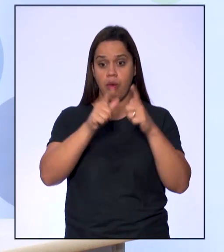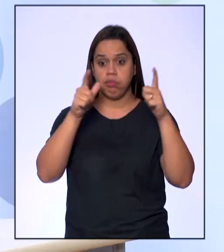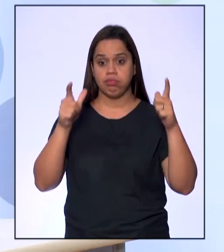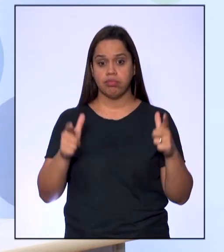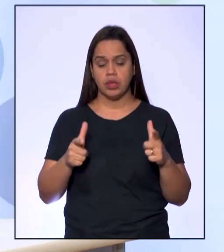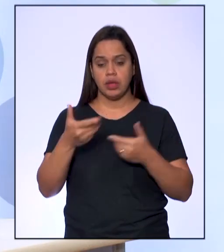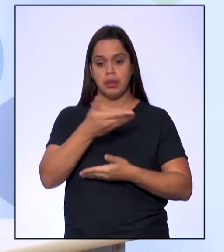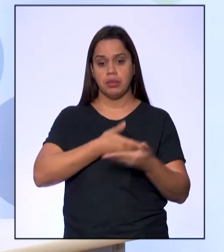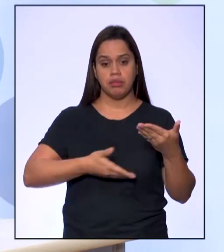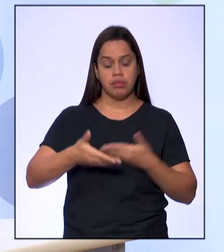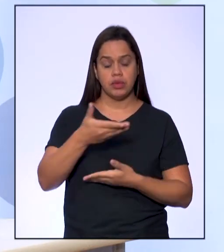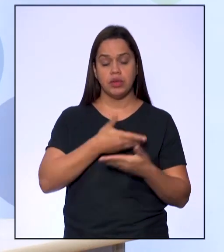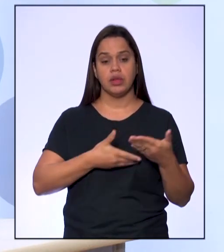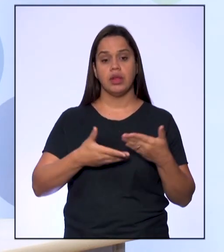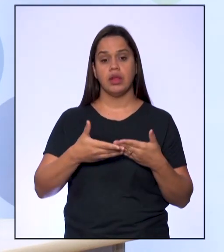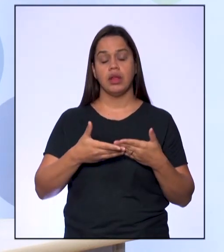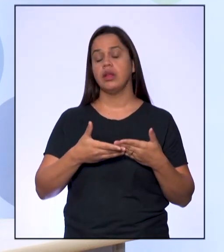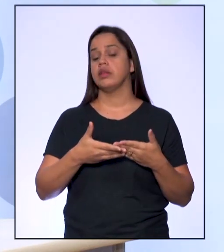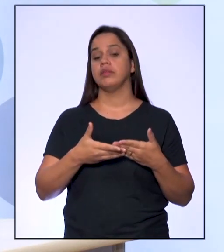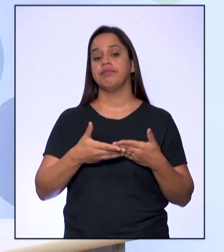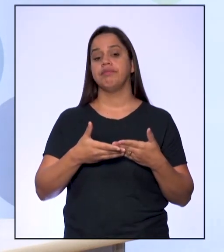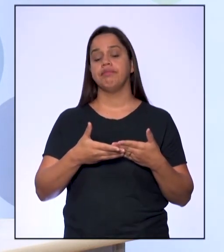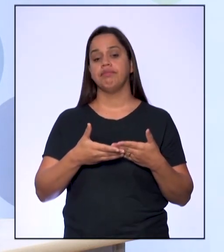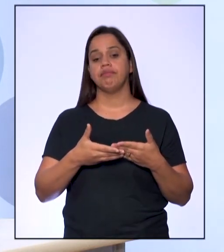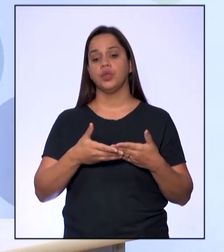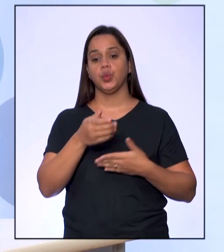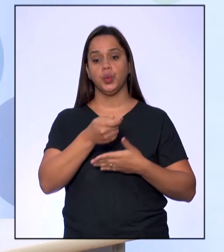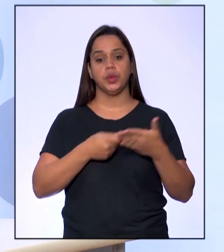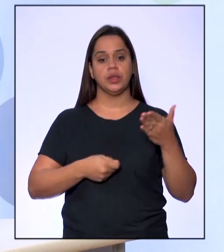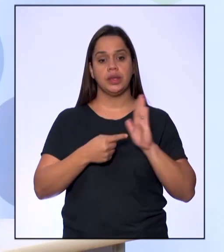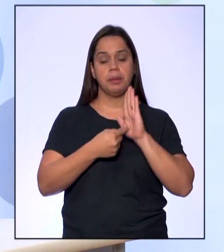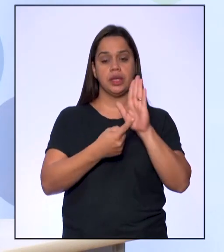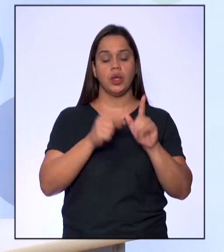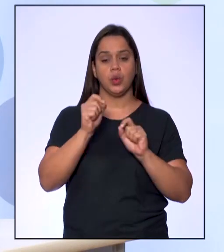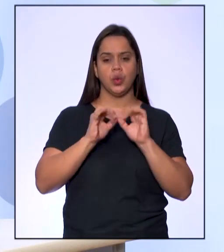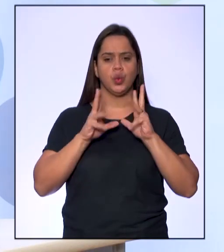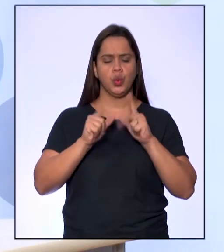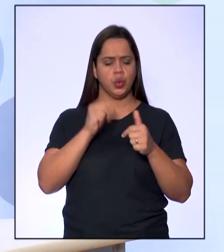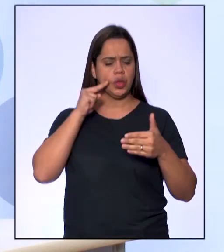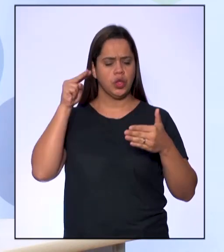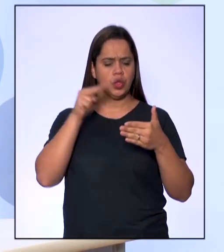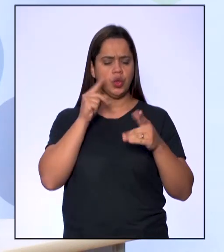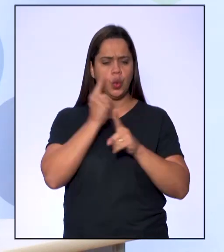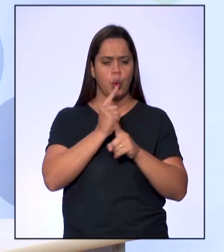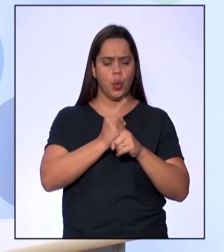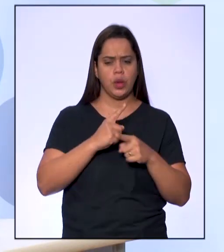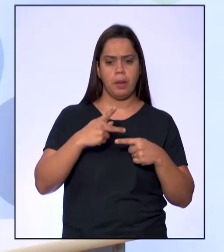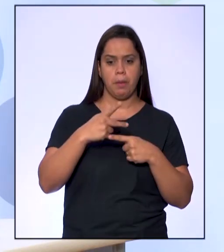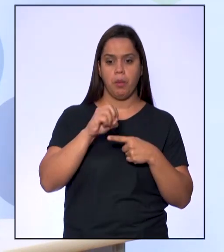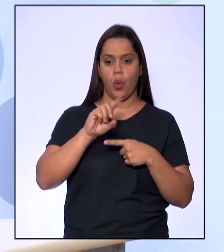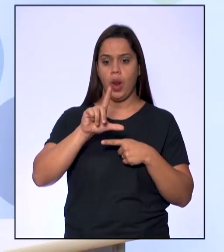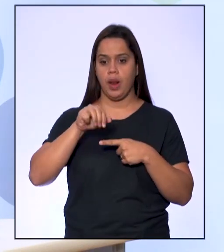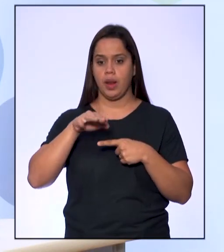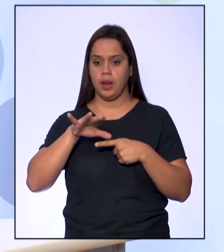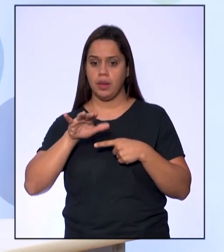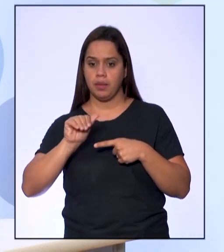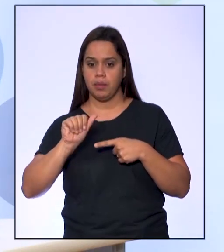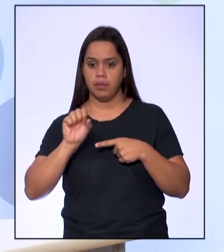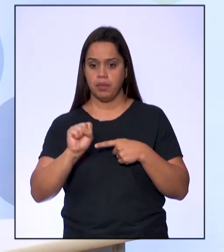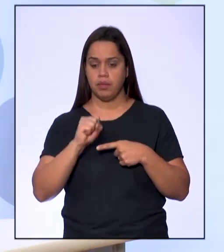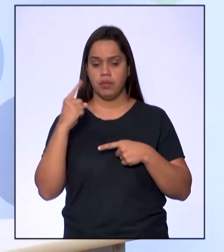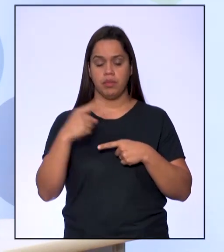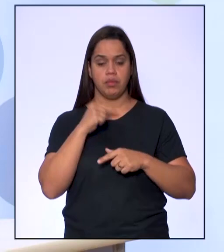interagir com vários textos e apresentar as questões polêmicas que nós trabalharemos, tá bom? Muito